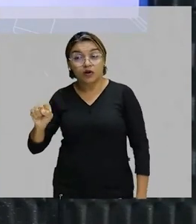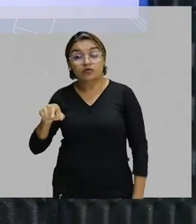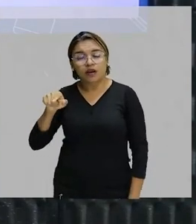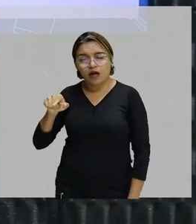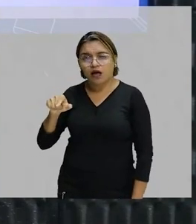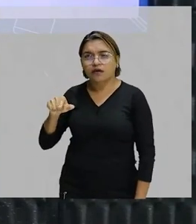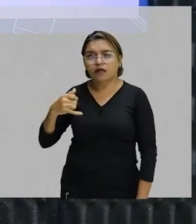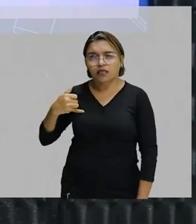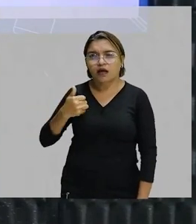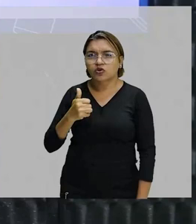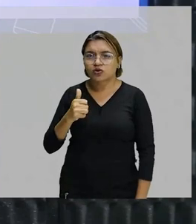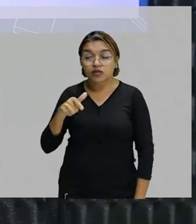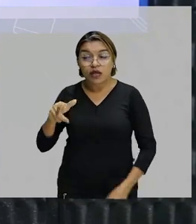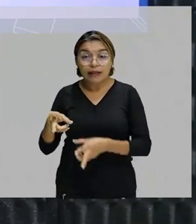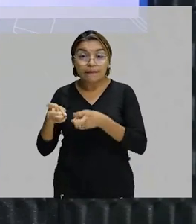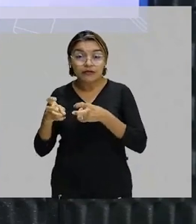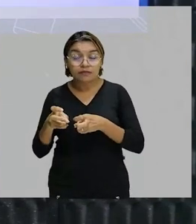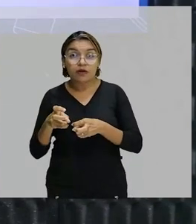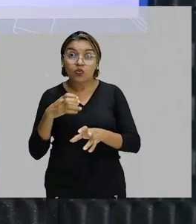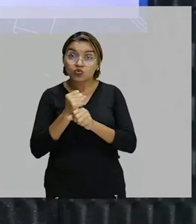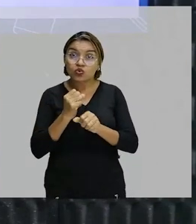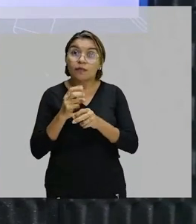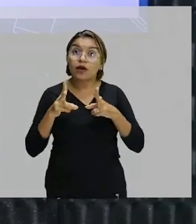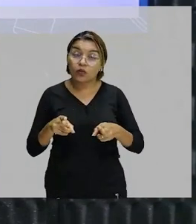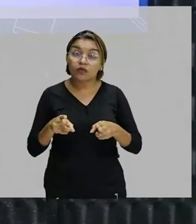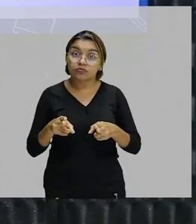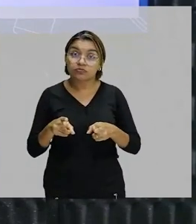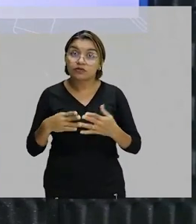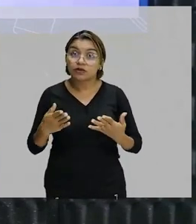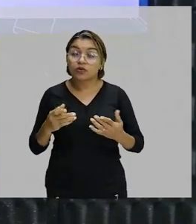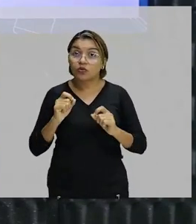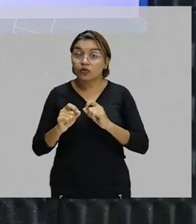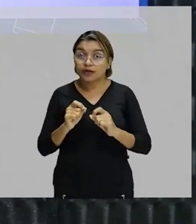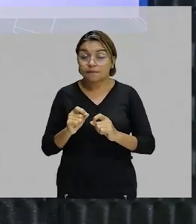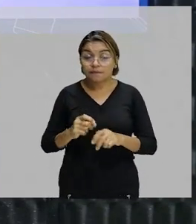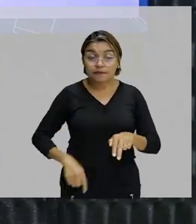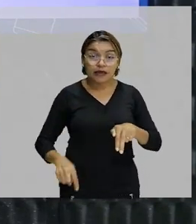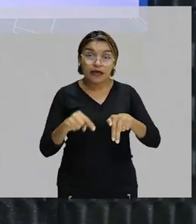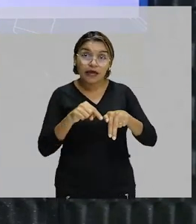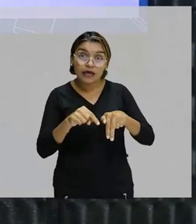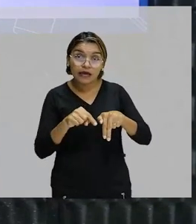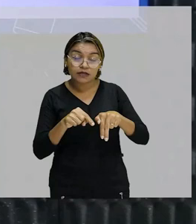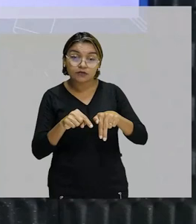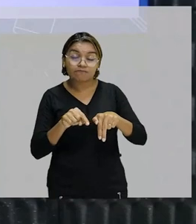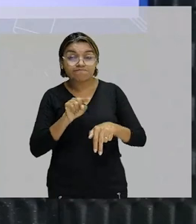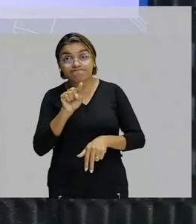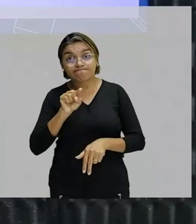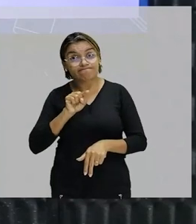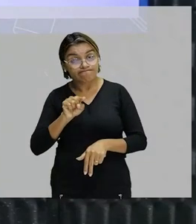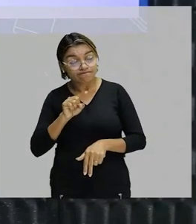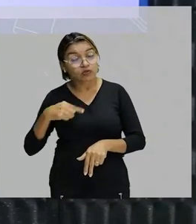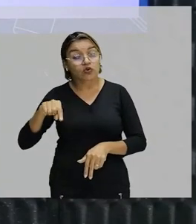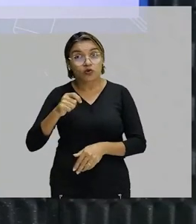anos ele percebeu que essas somas são iguais logo como eu tenho um total de n parcelas a gente vai